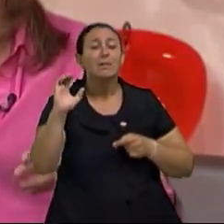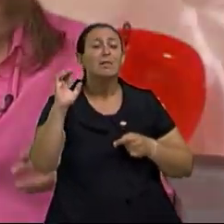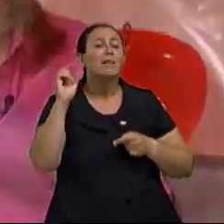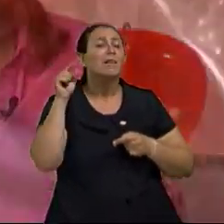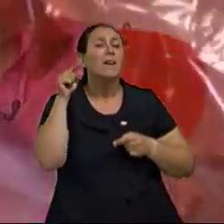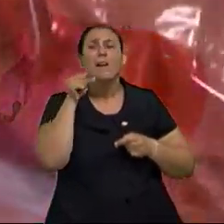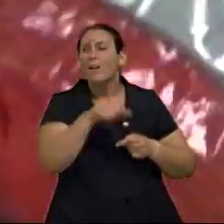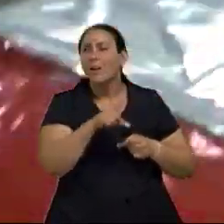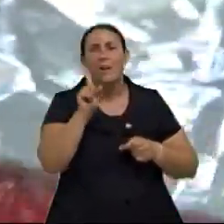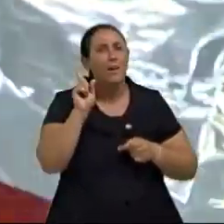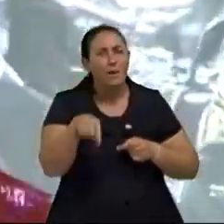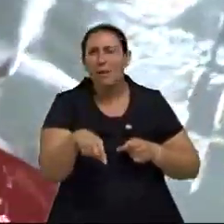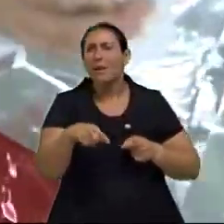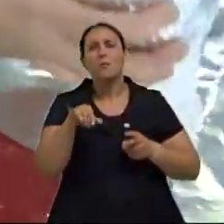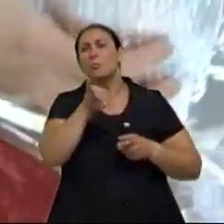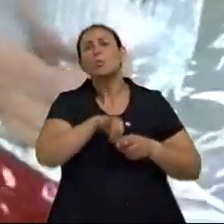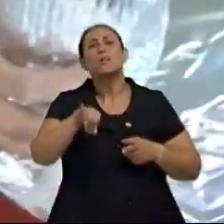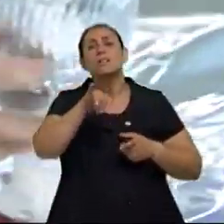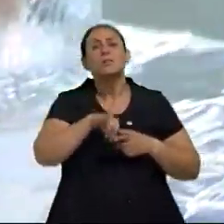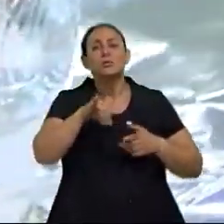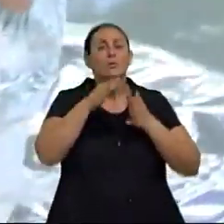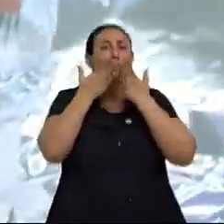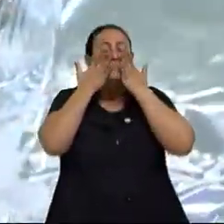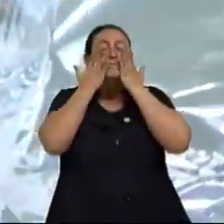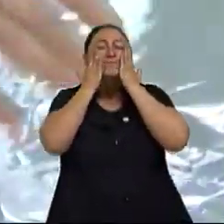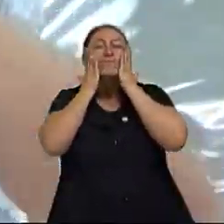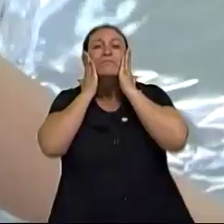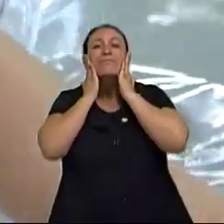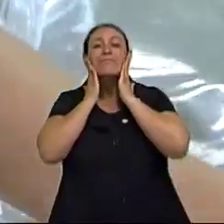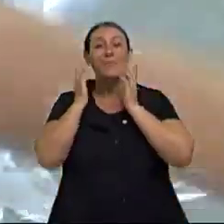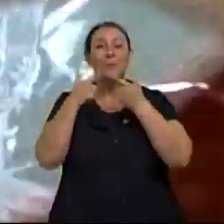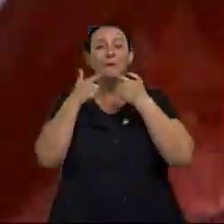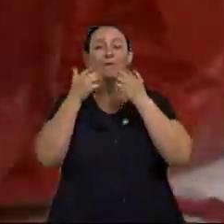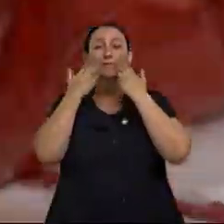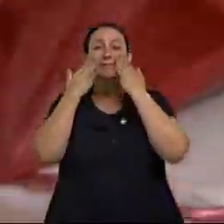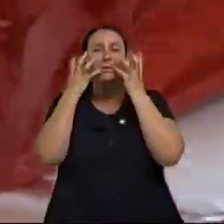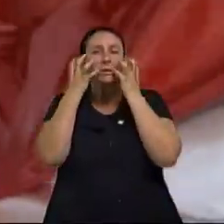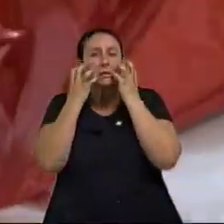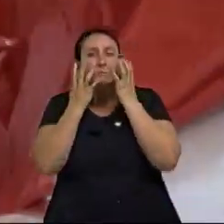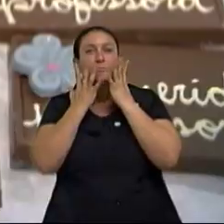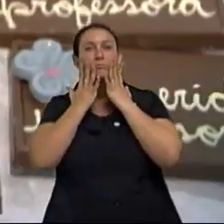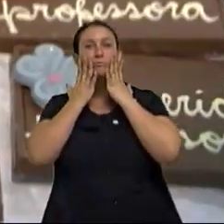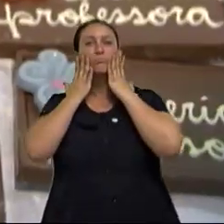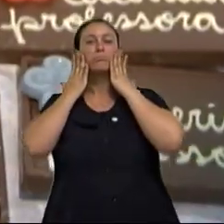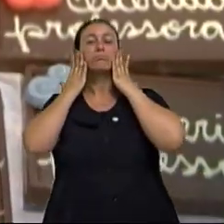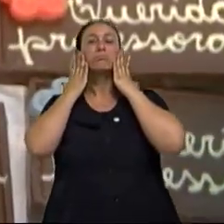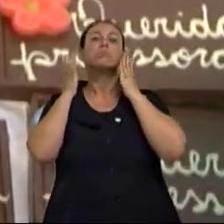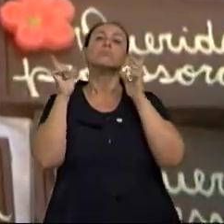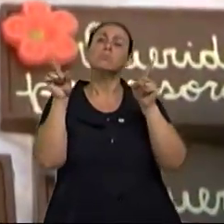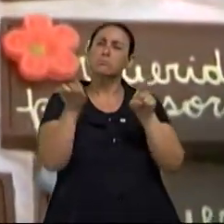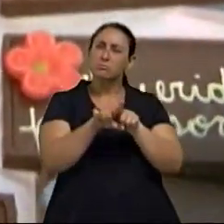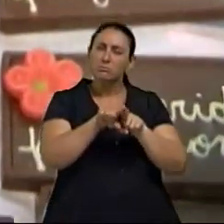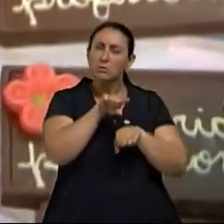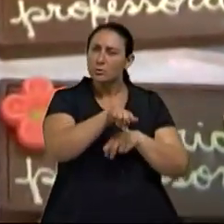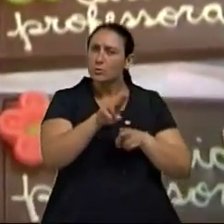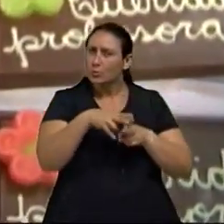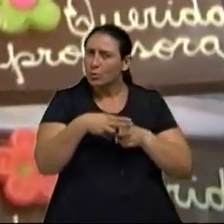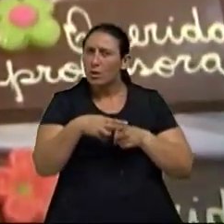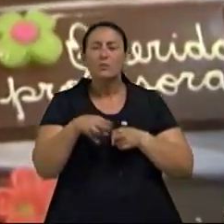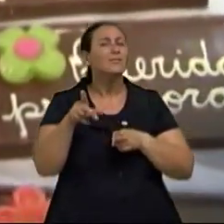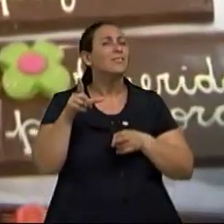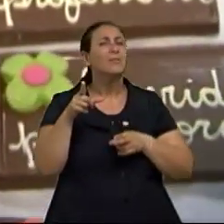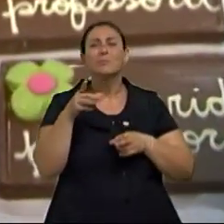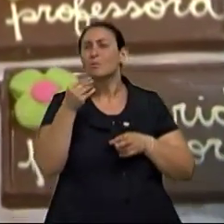ela é imprescindível para a formação do colágeno, da elastina. E já adicionado de colágeno nesse chocolate,